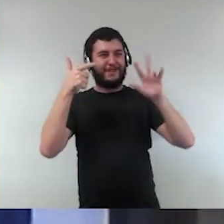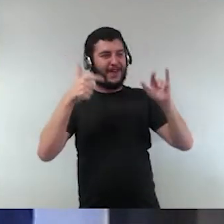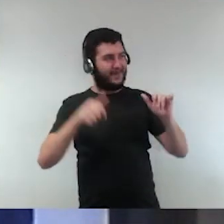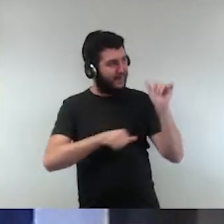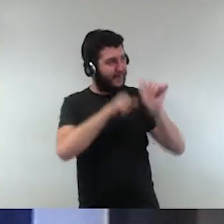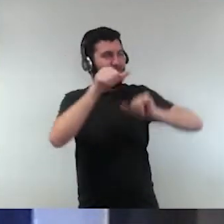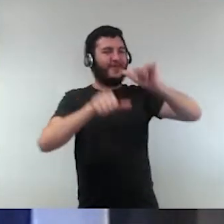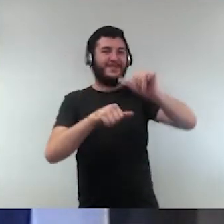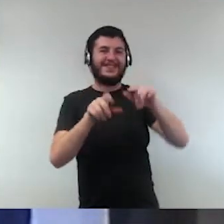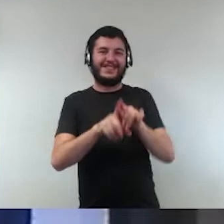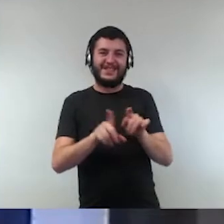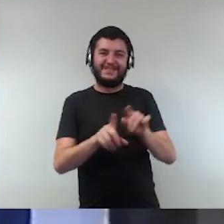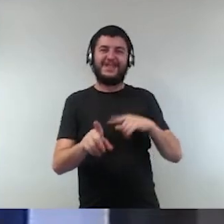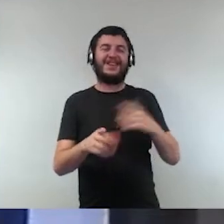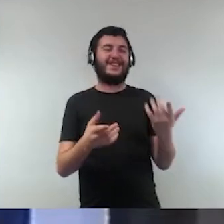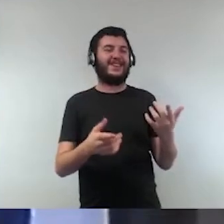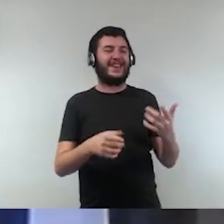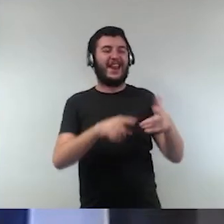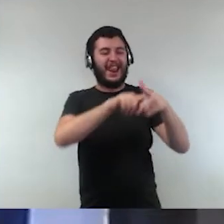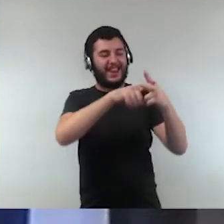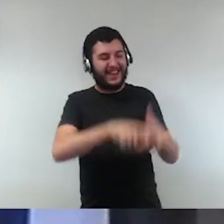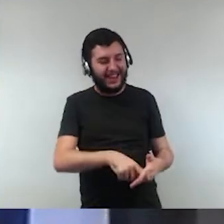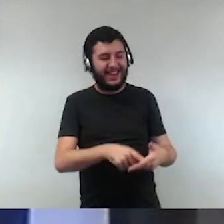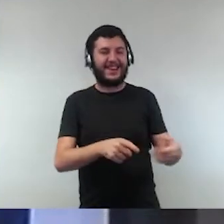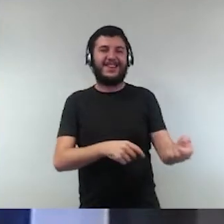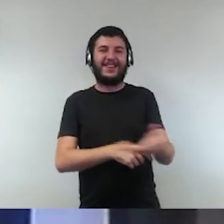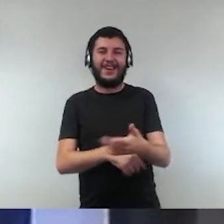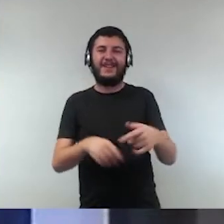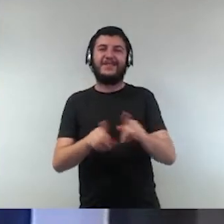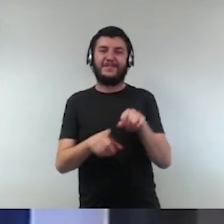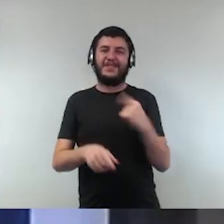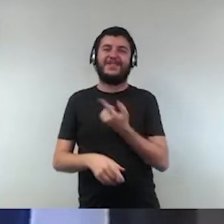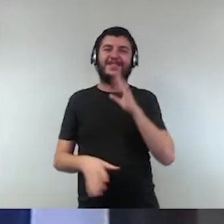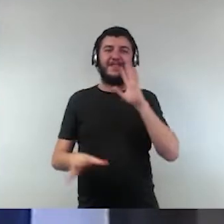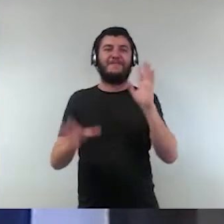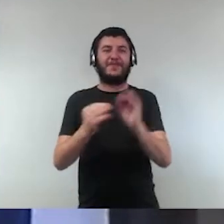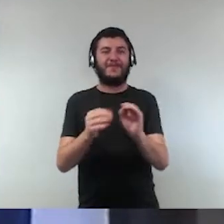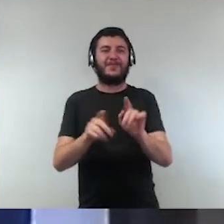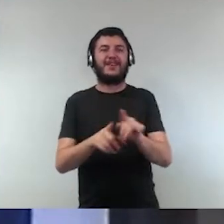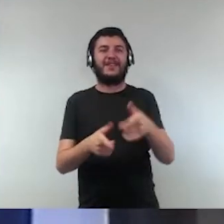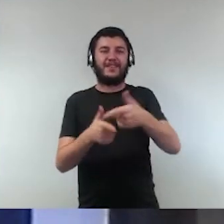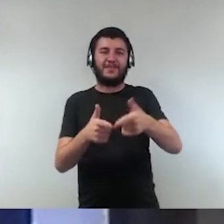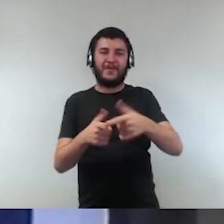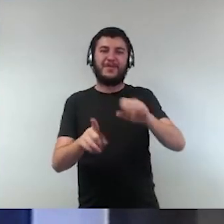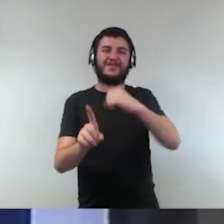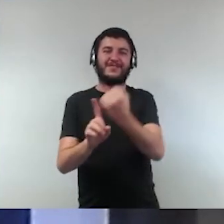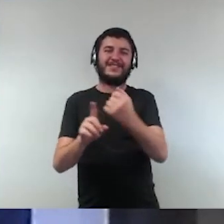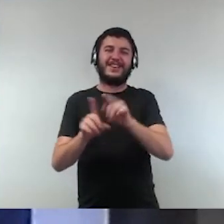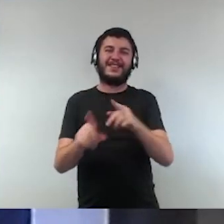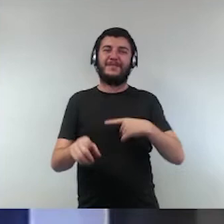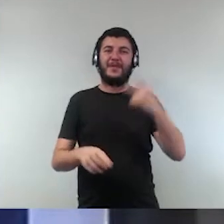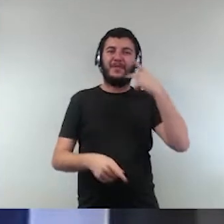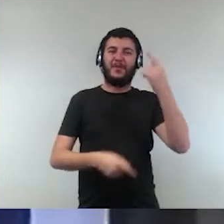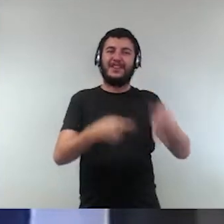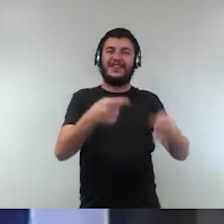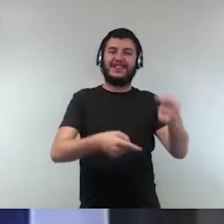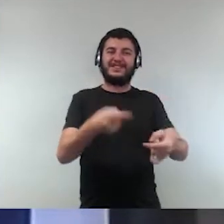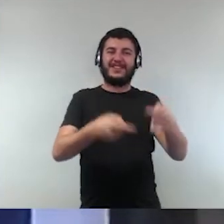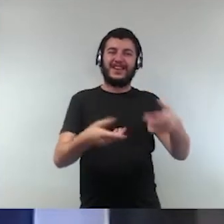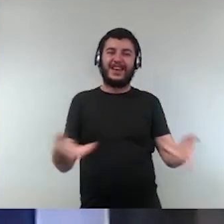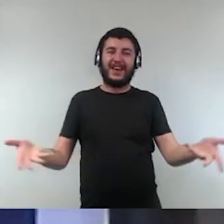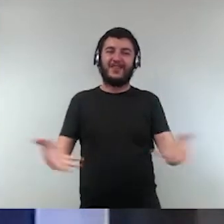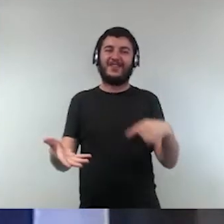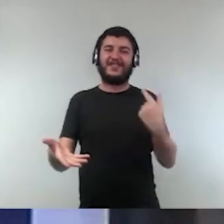essas questões sociais e políticas que nós estamos vivendo ultimamente, né, jogando luz e trazendo aí